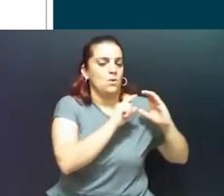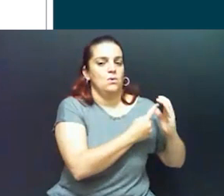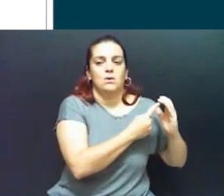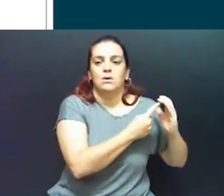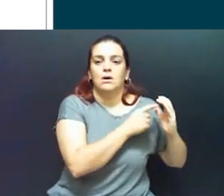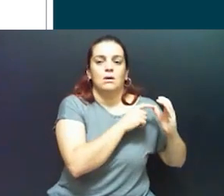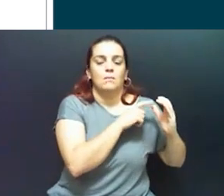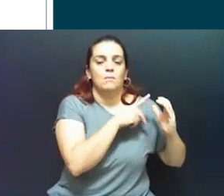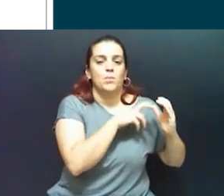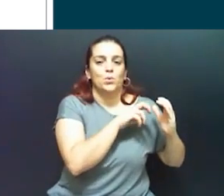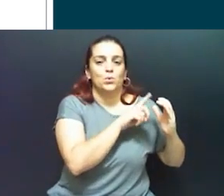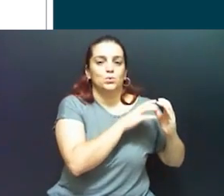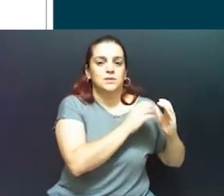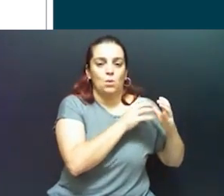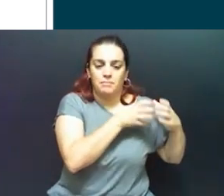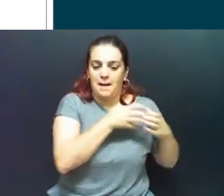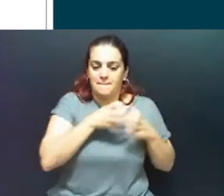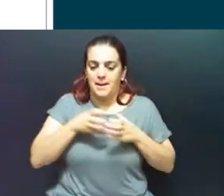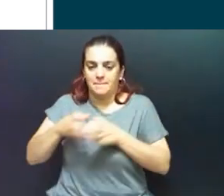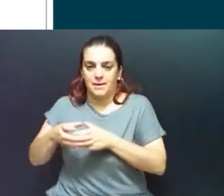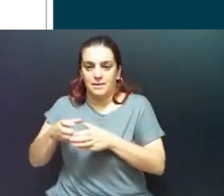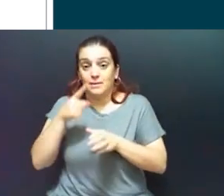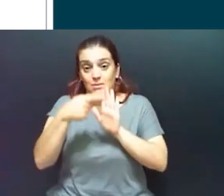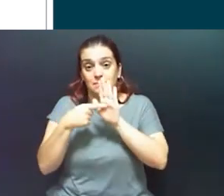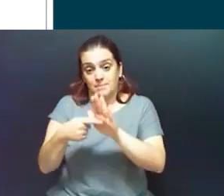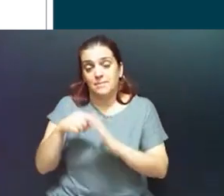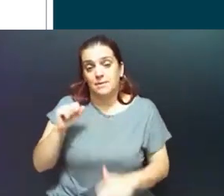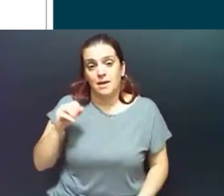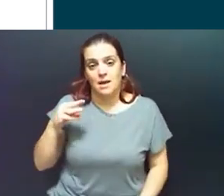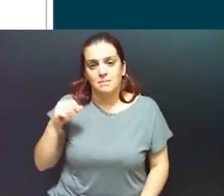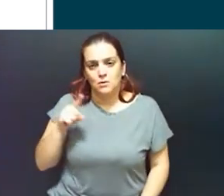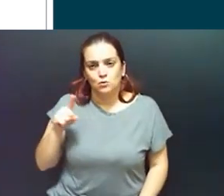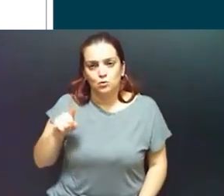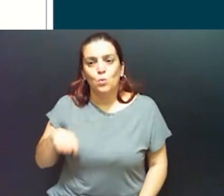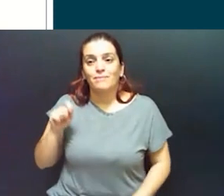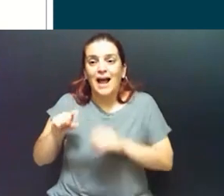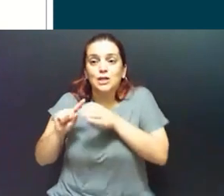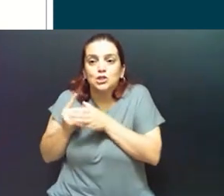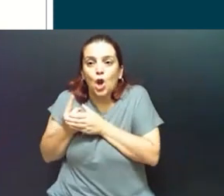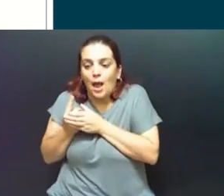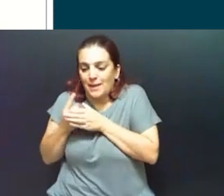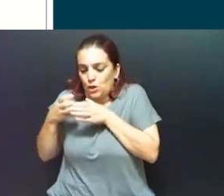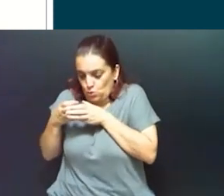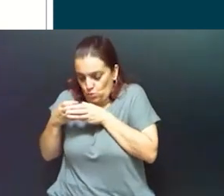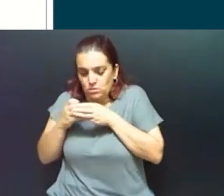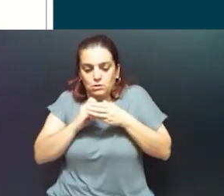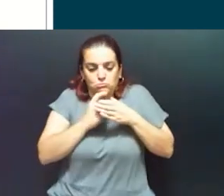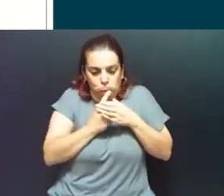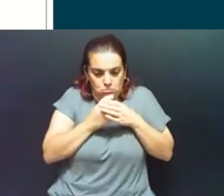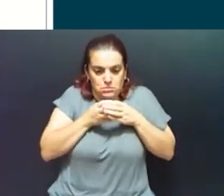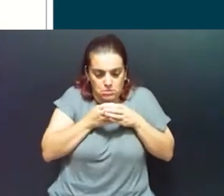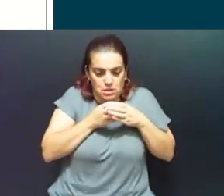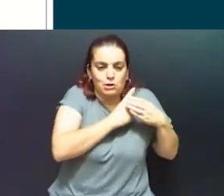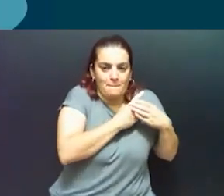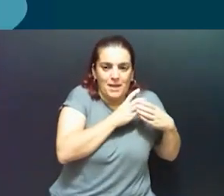segue isso a nível de conta. Então, na Amazon te dá essa possibilidade desse isolamento. E tudo isso a gente faz usando o Infrascode.